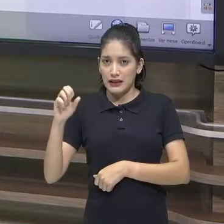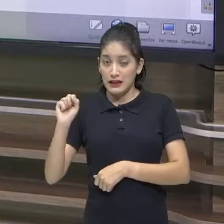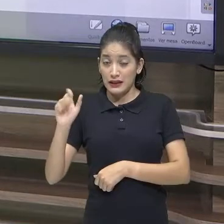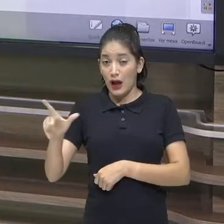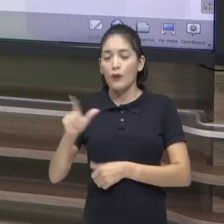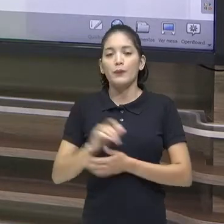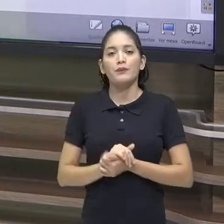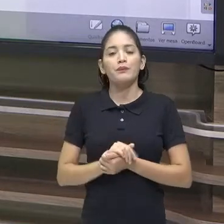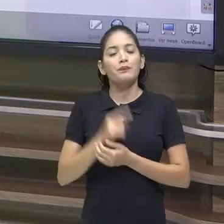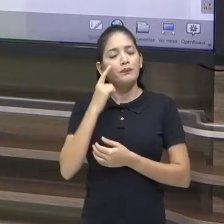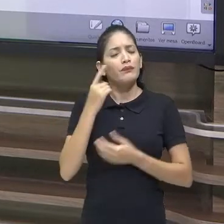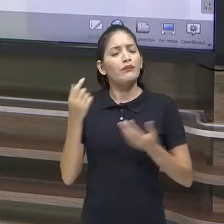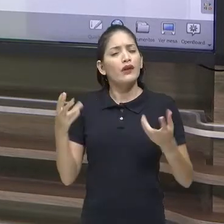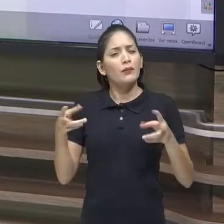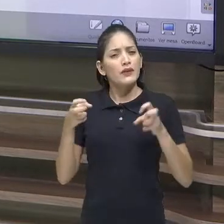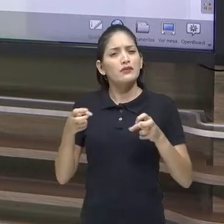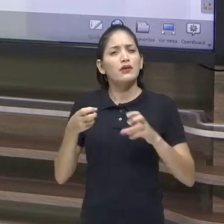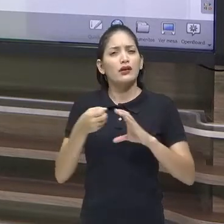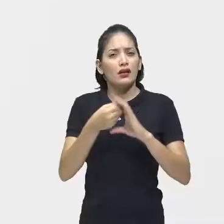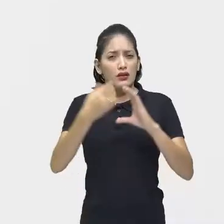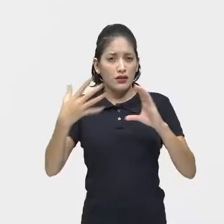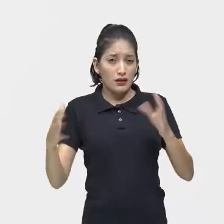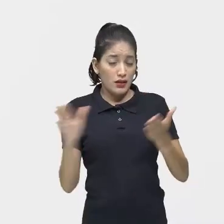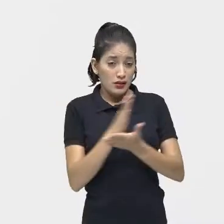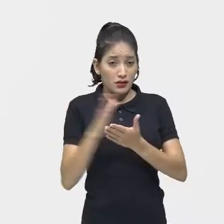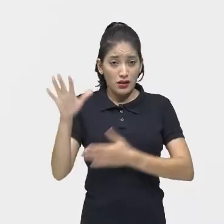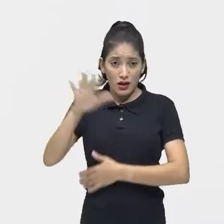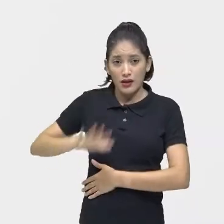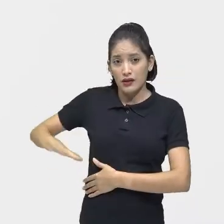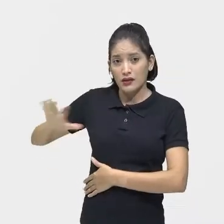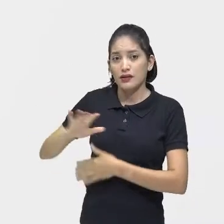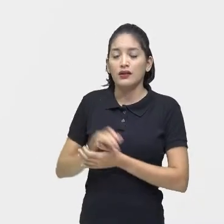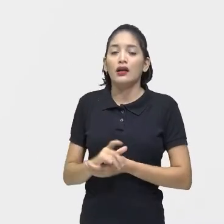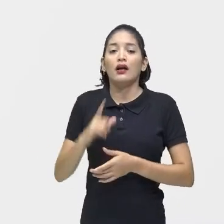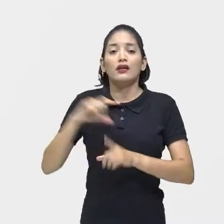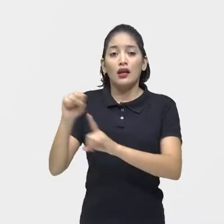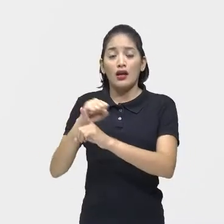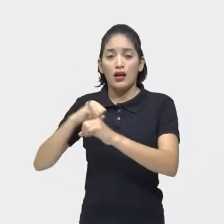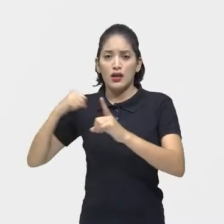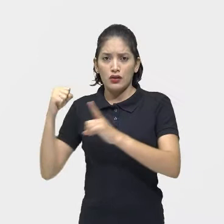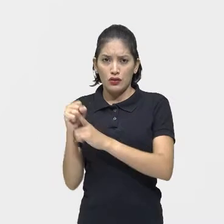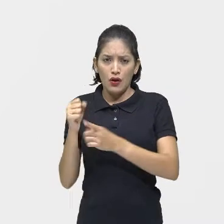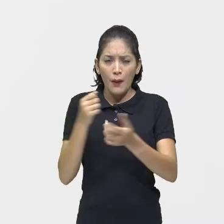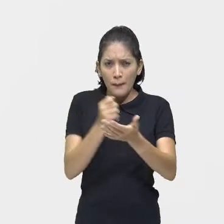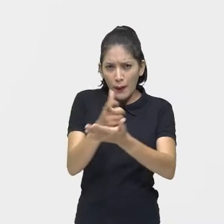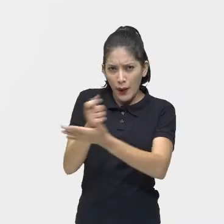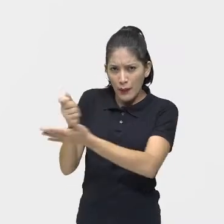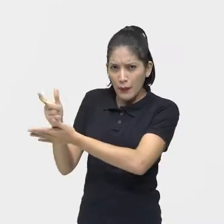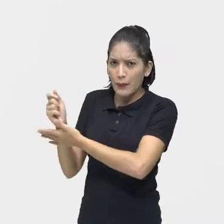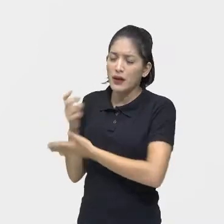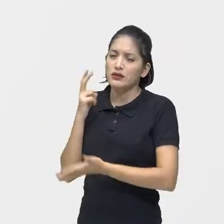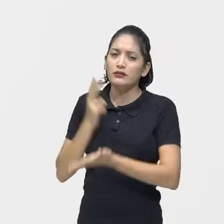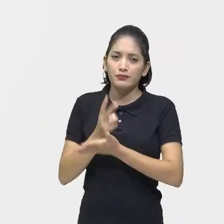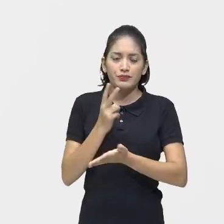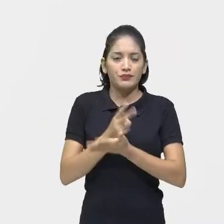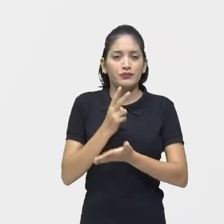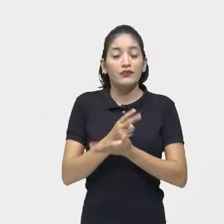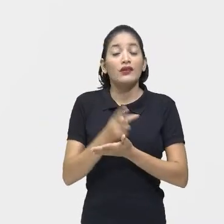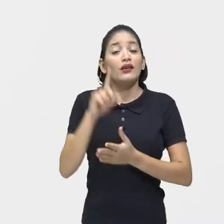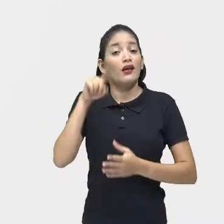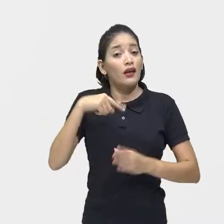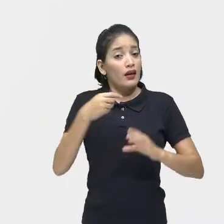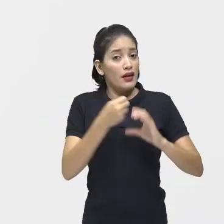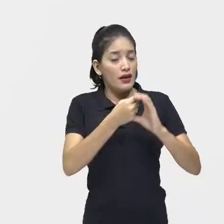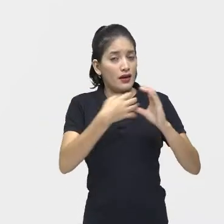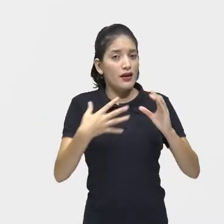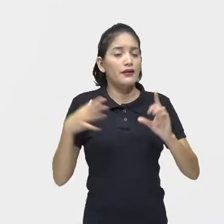algumas características dessa área da Europa, né? A gente tem as sociedades de consumo, né, que é uma característica aí influenciada